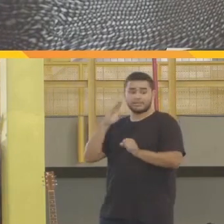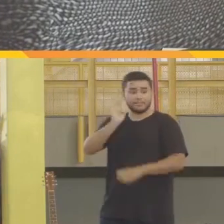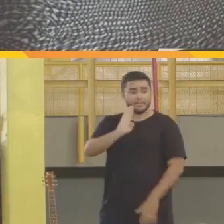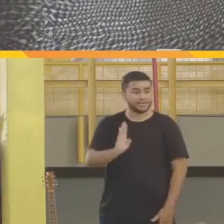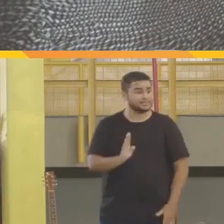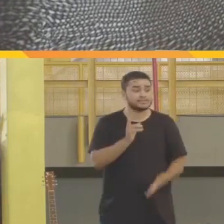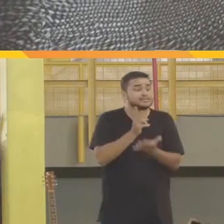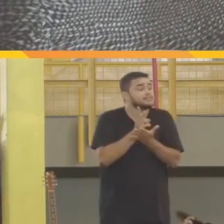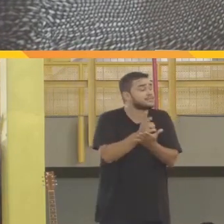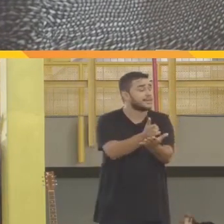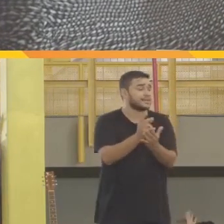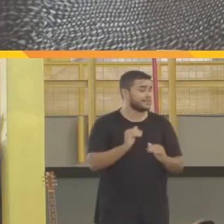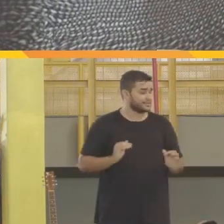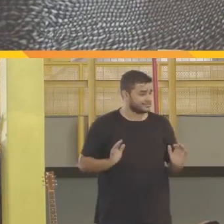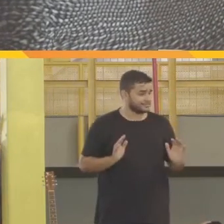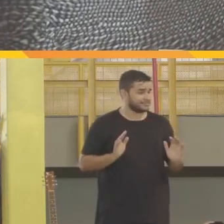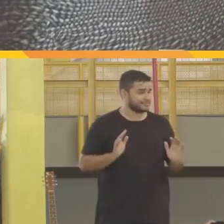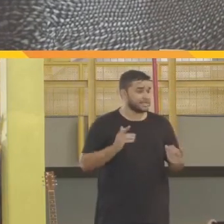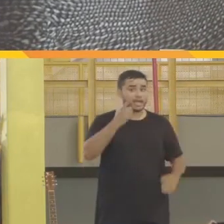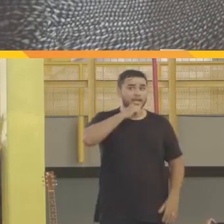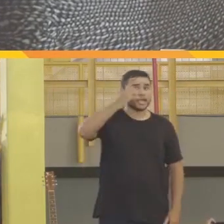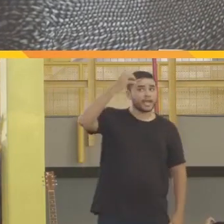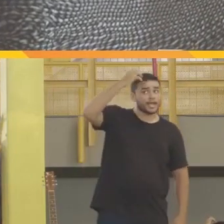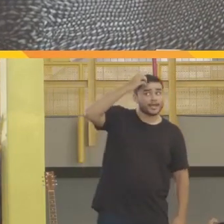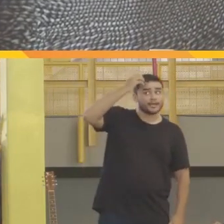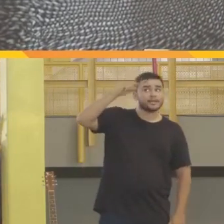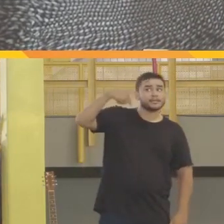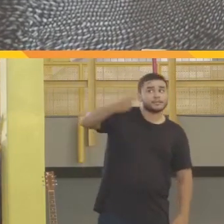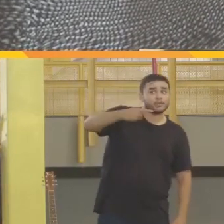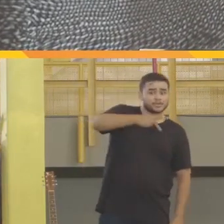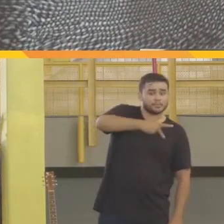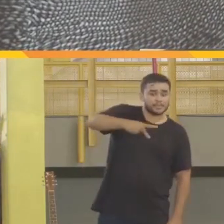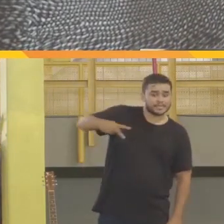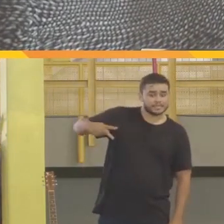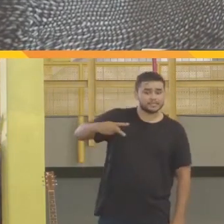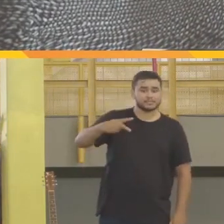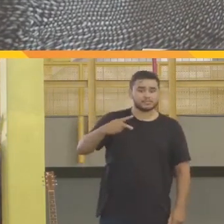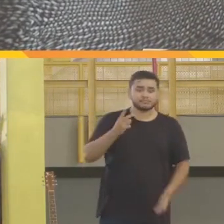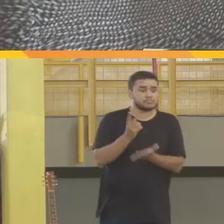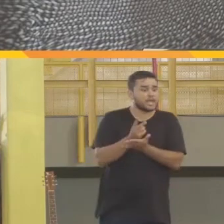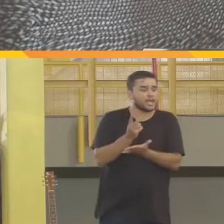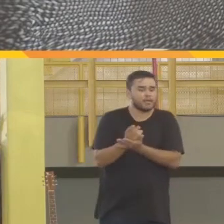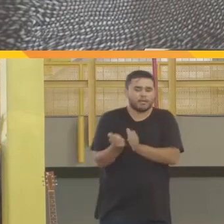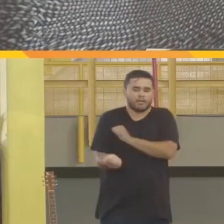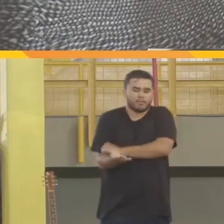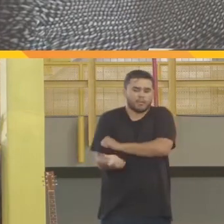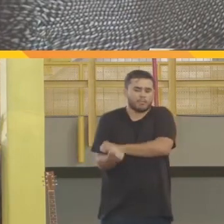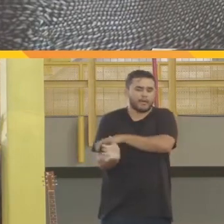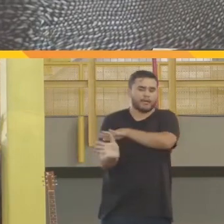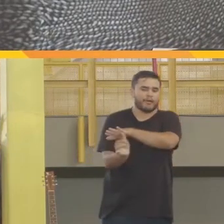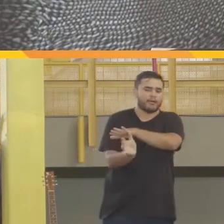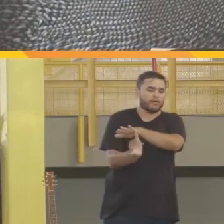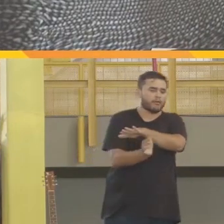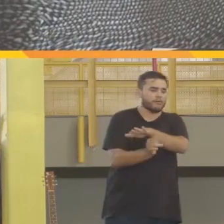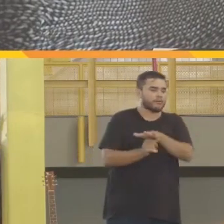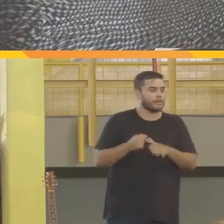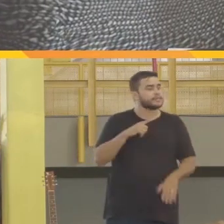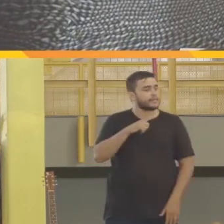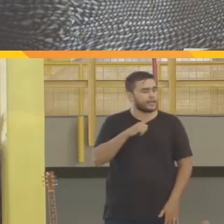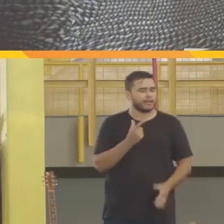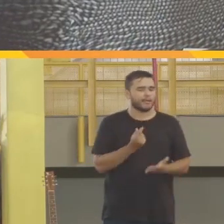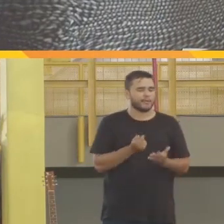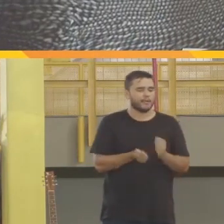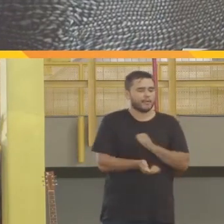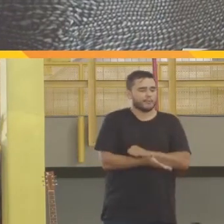antigo. É importante dizer que o que a gente observa no Brasil hoje não é de hoje. Isso é de